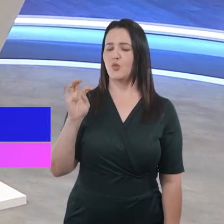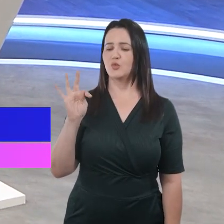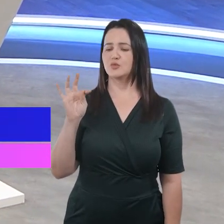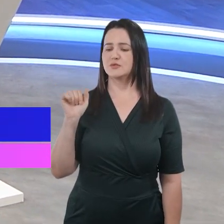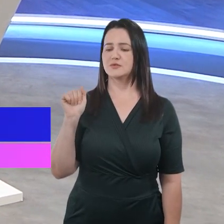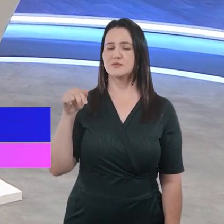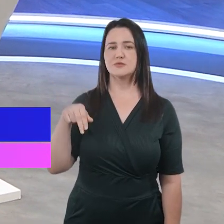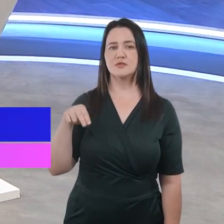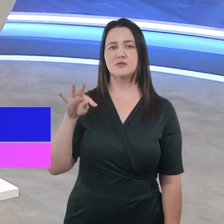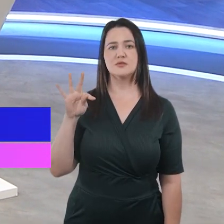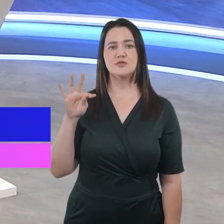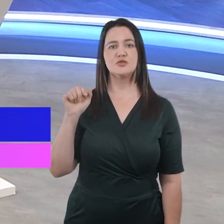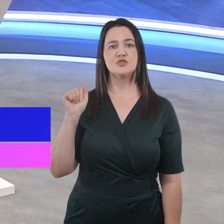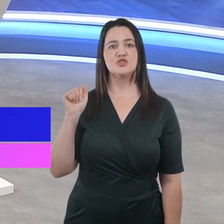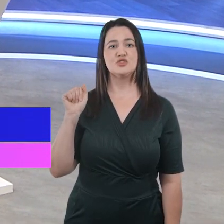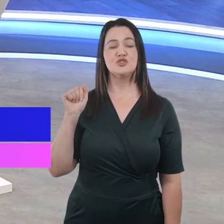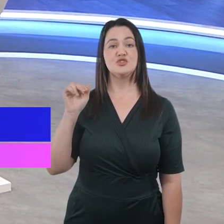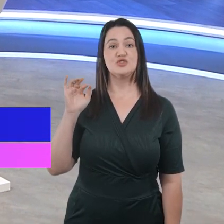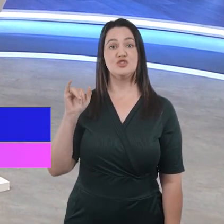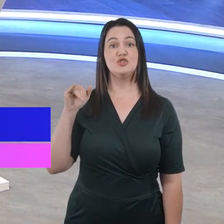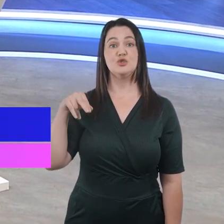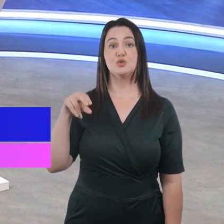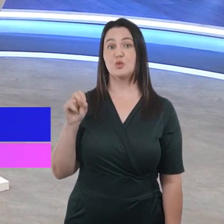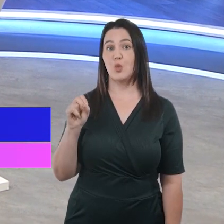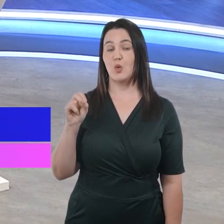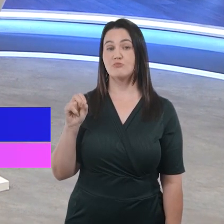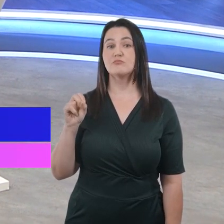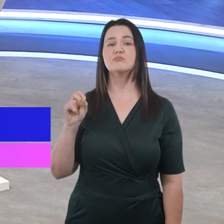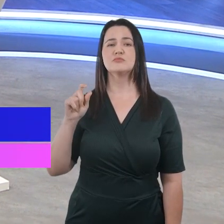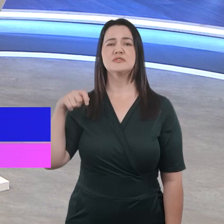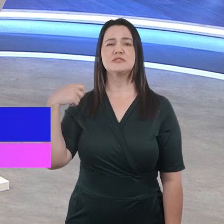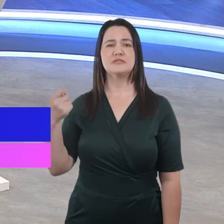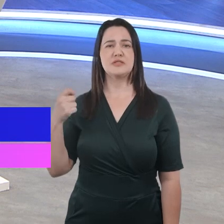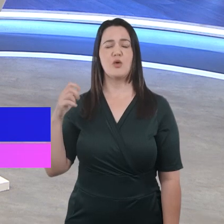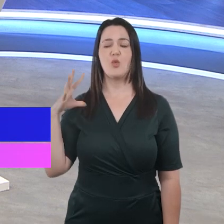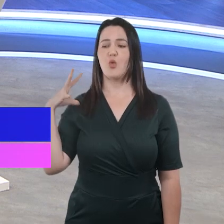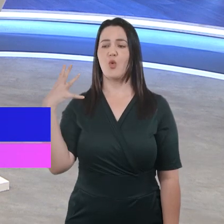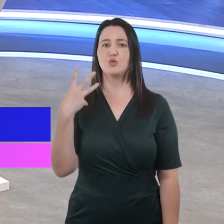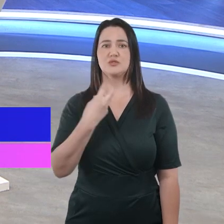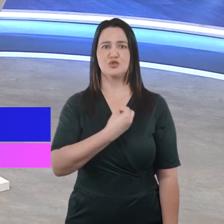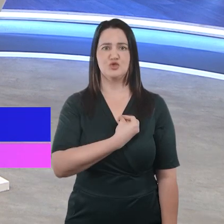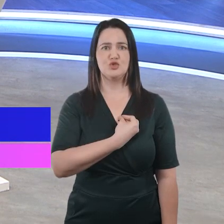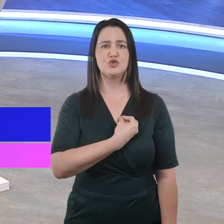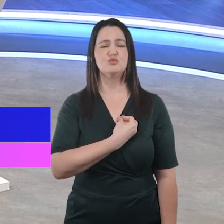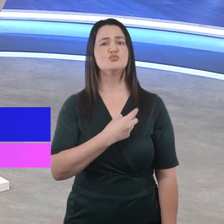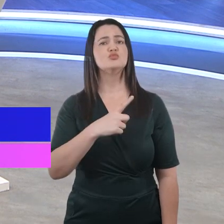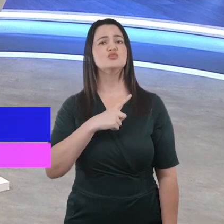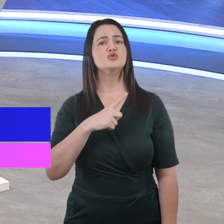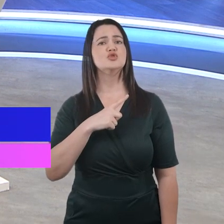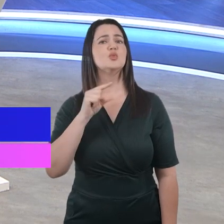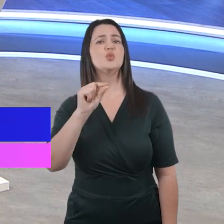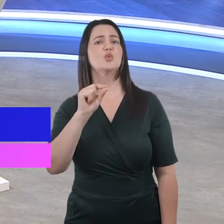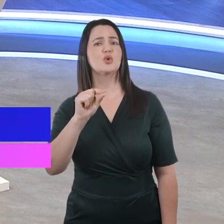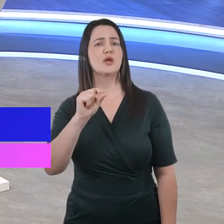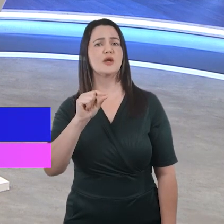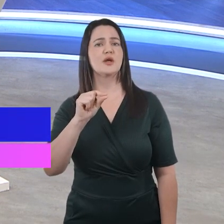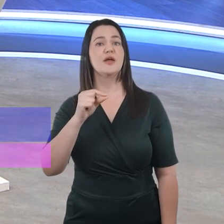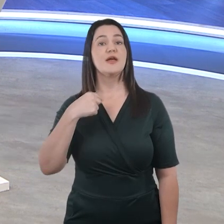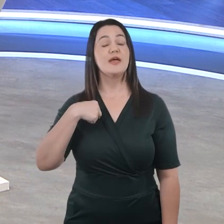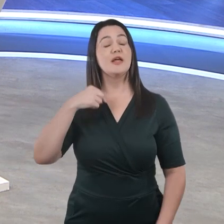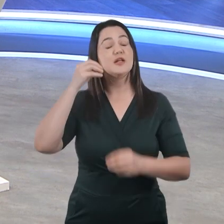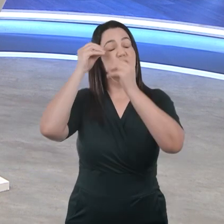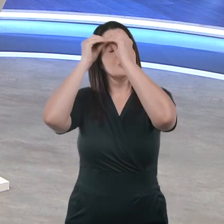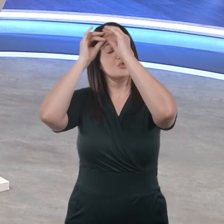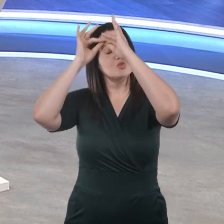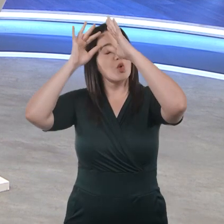que teve um sonho numa noite. E nesse sonho ele viu uma cruz. E embaixo dessa cruz